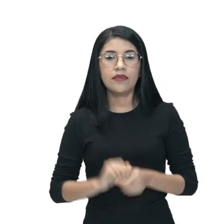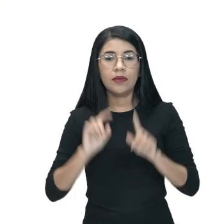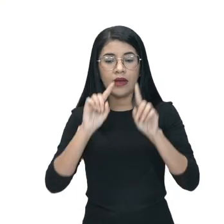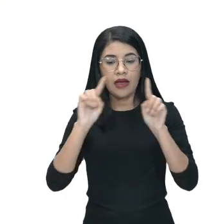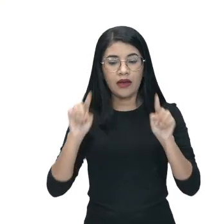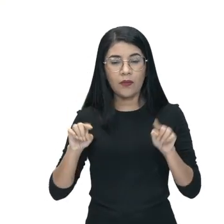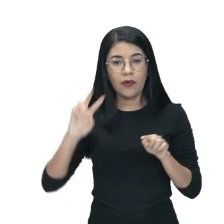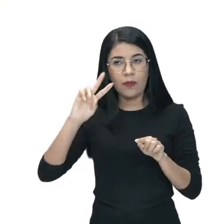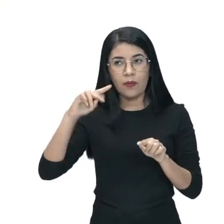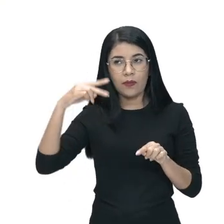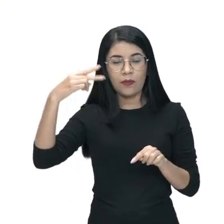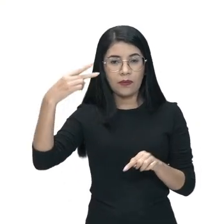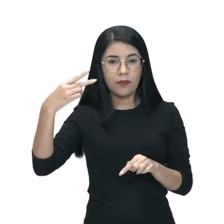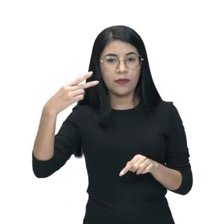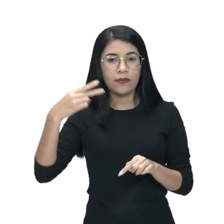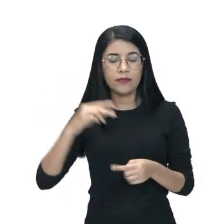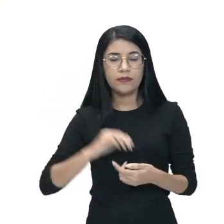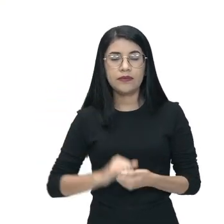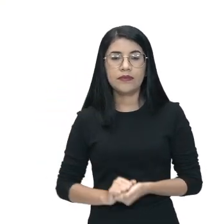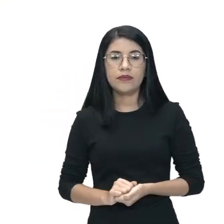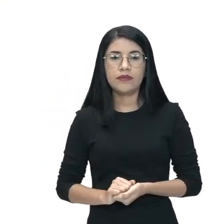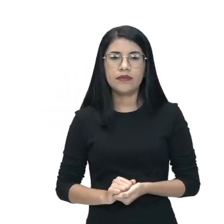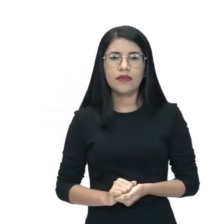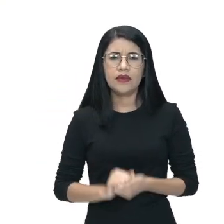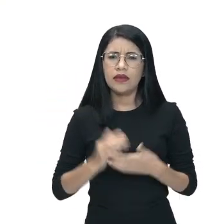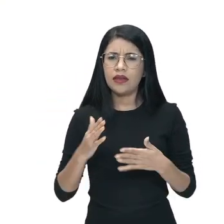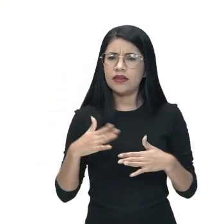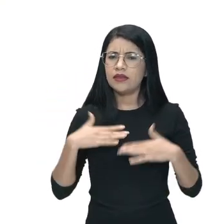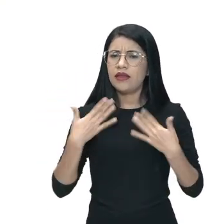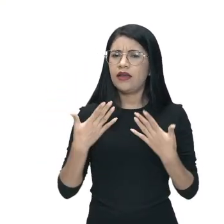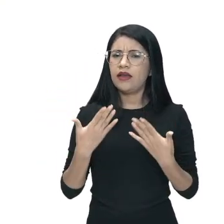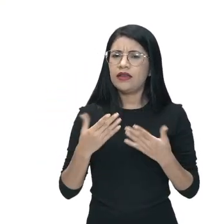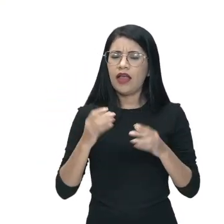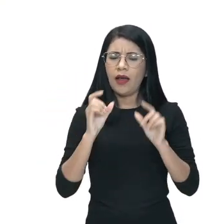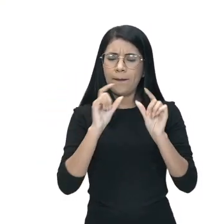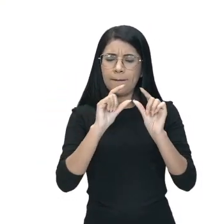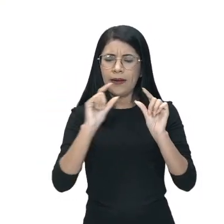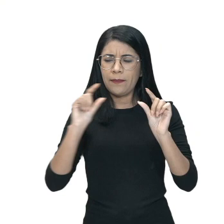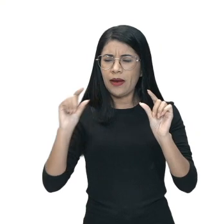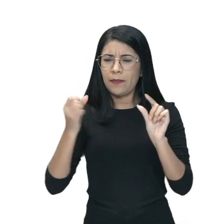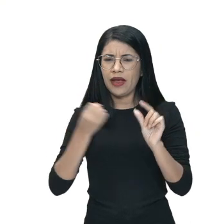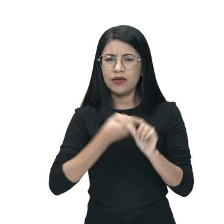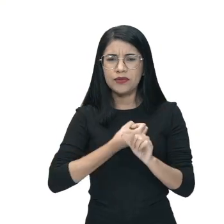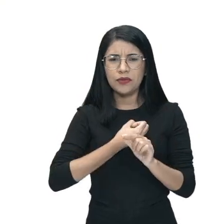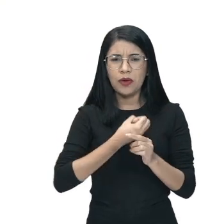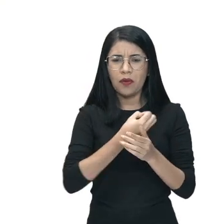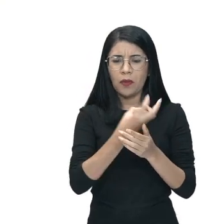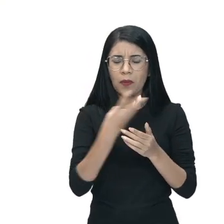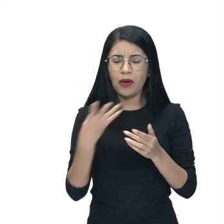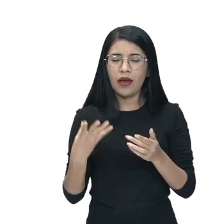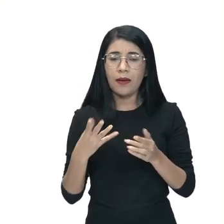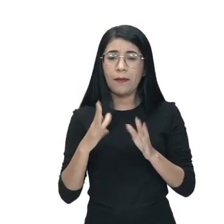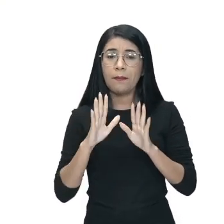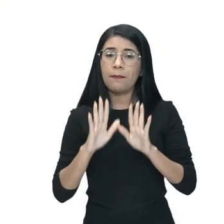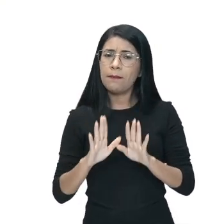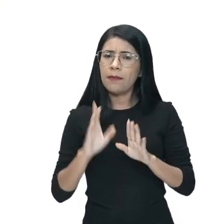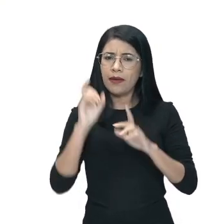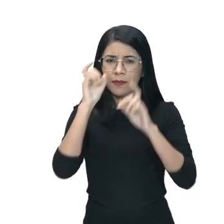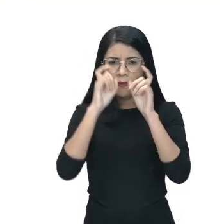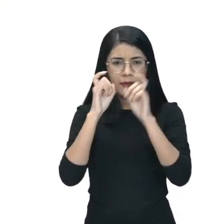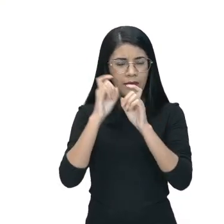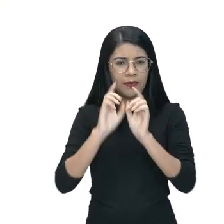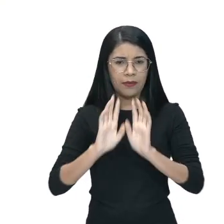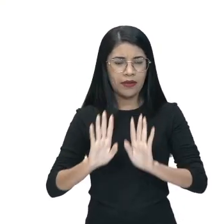ao quadrado. Aí a pessoa pode se assustar com tanto número aí nessa equação, né, pessoal? Mas não é